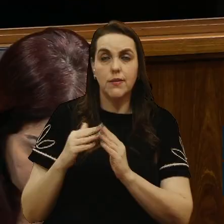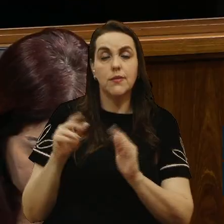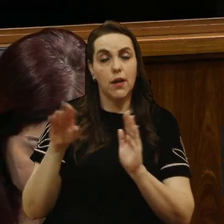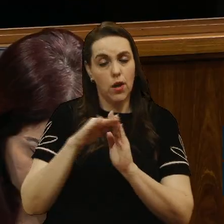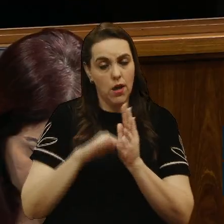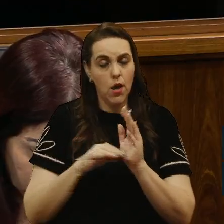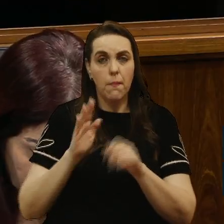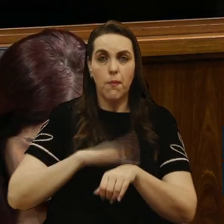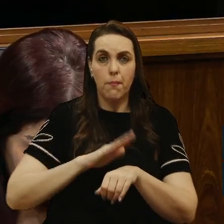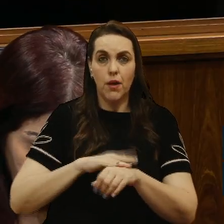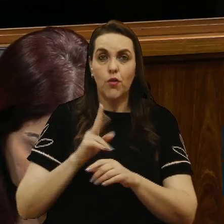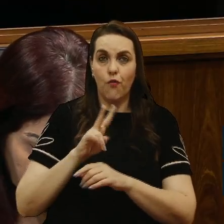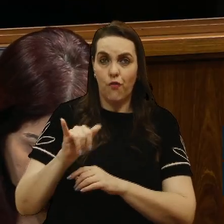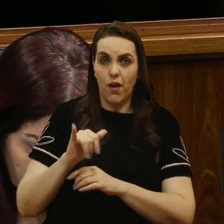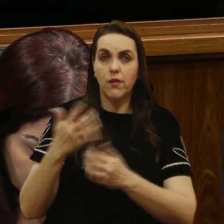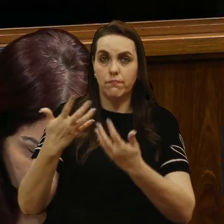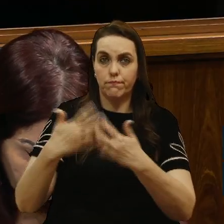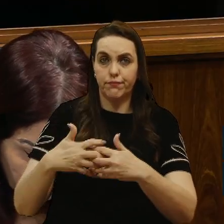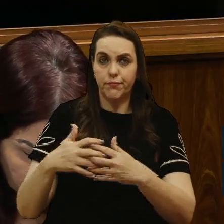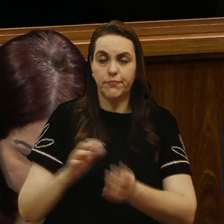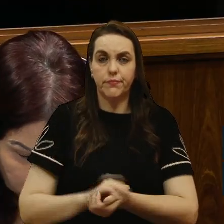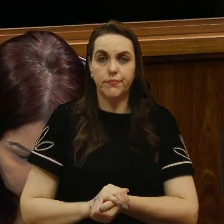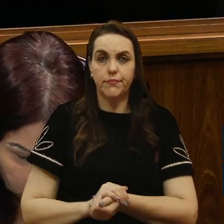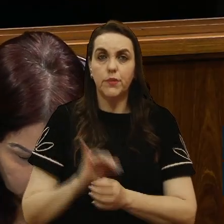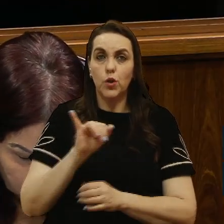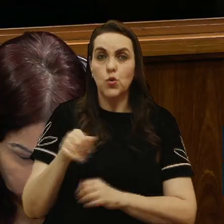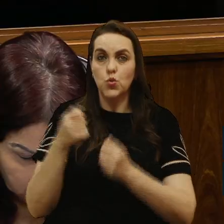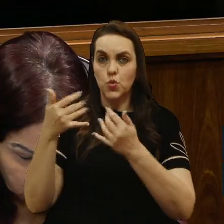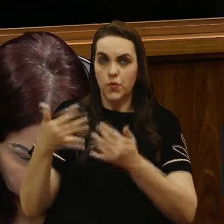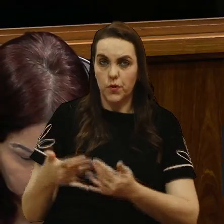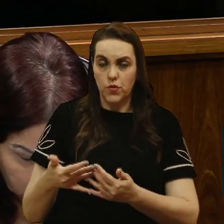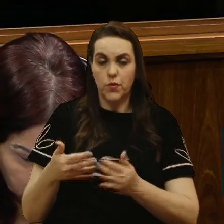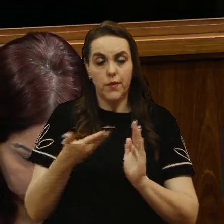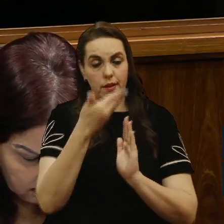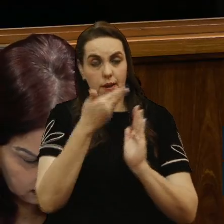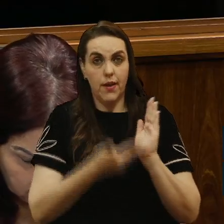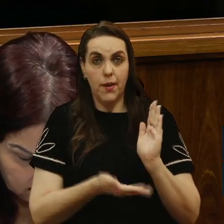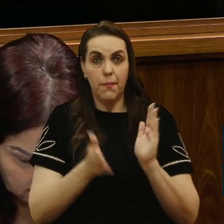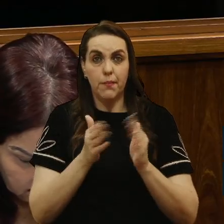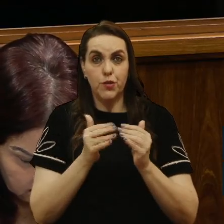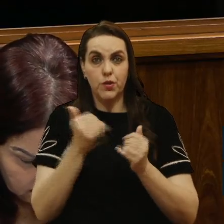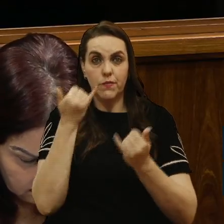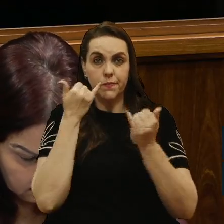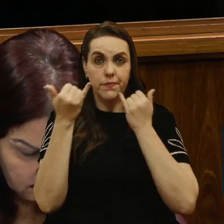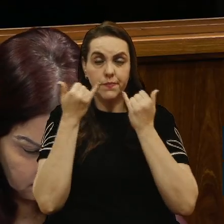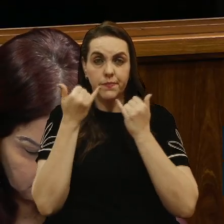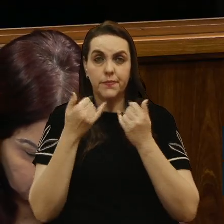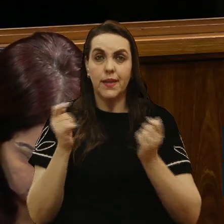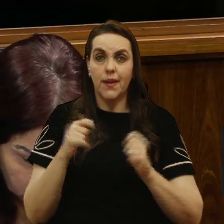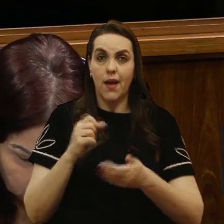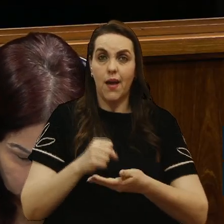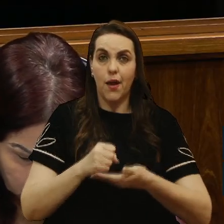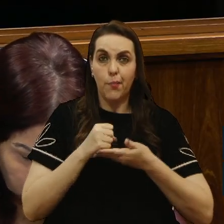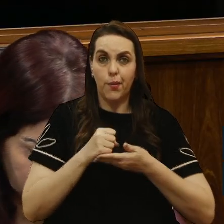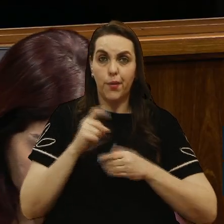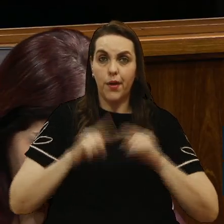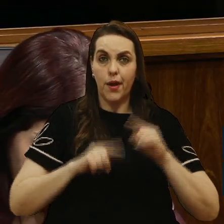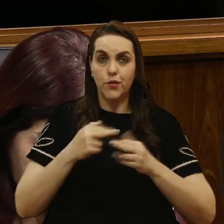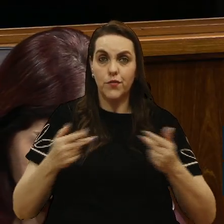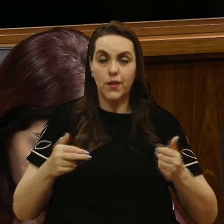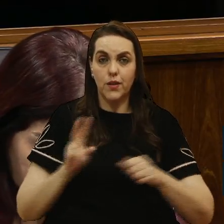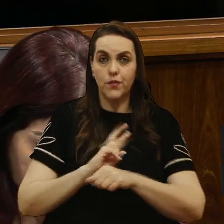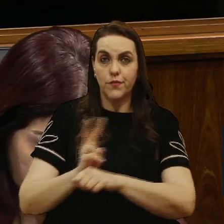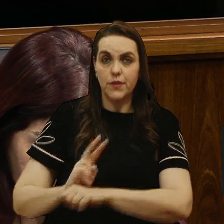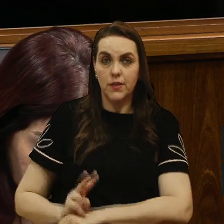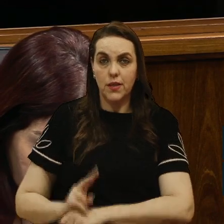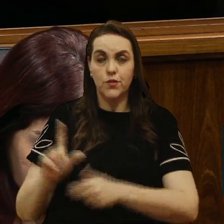execução. Justificativa. O presente pedido de informações tem por finalidade subsidiar as atividades fiscalizatórias do